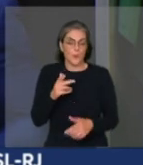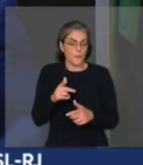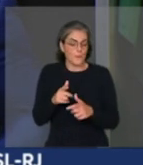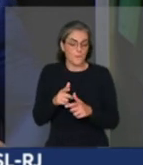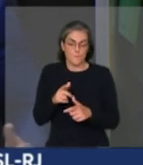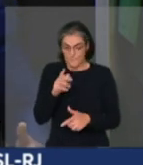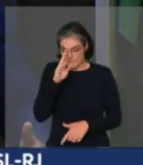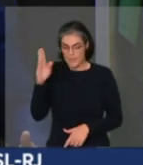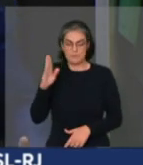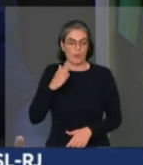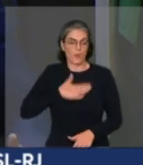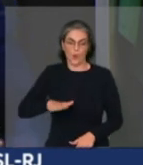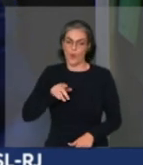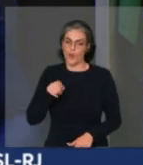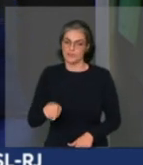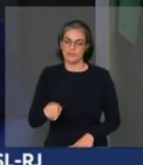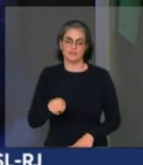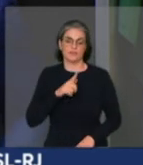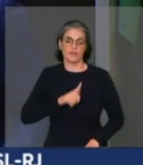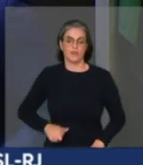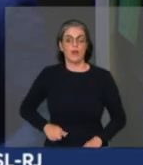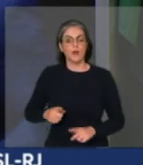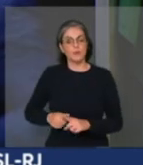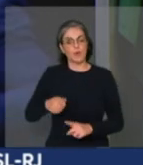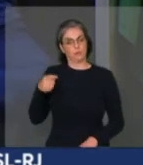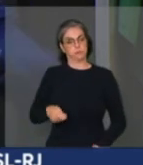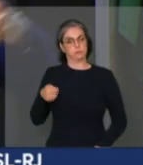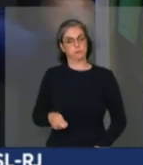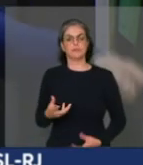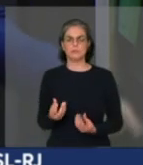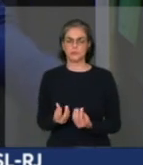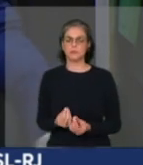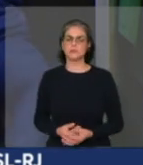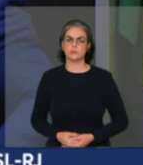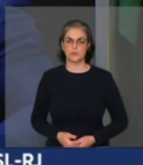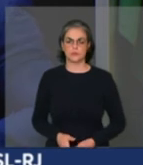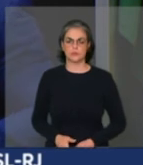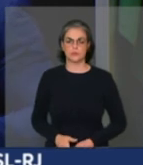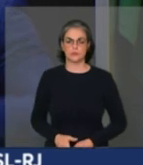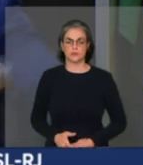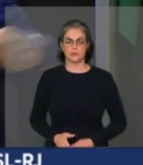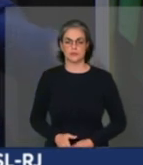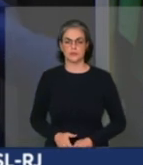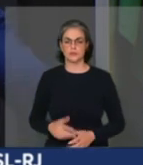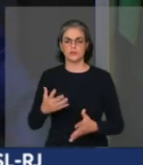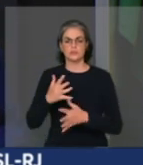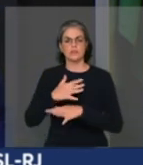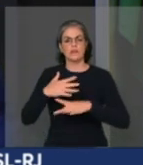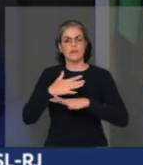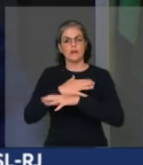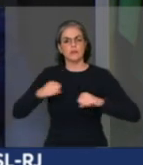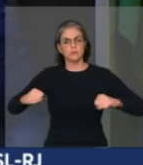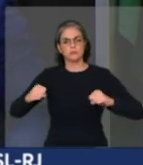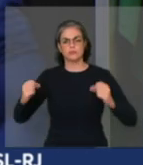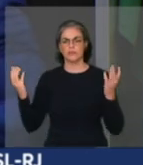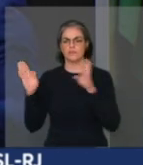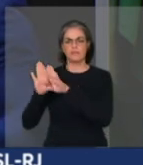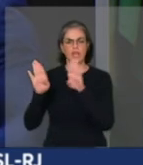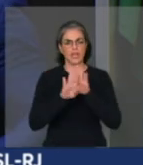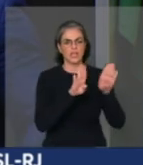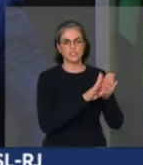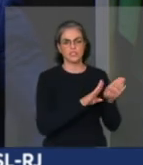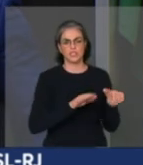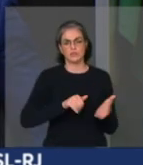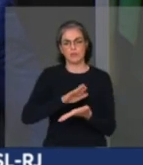tudo totalitarismo que fez com sua população de rua que dão fecha comércio as pessoas